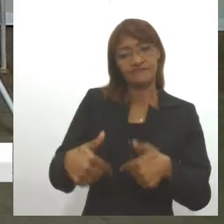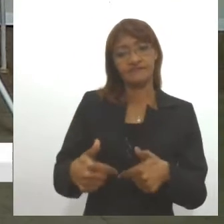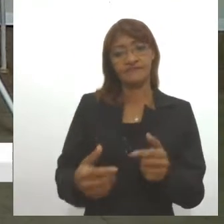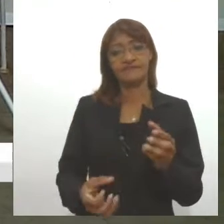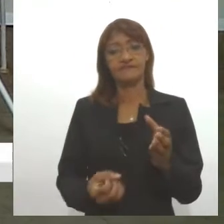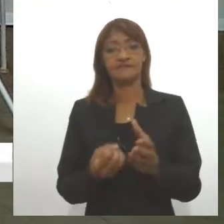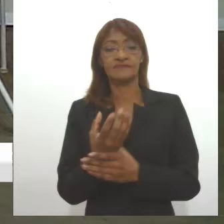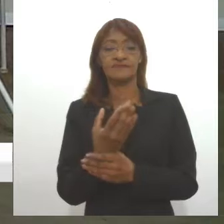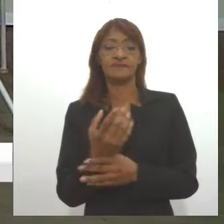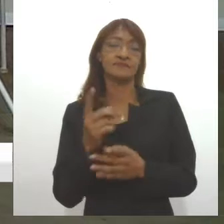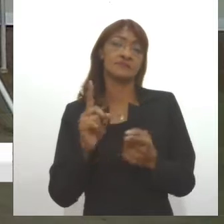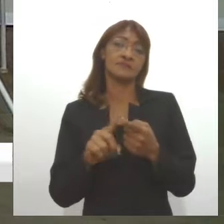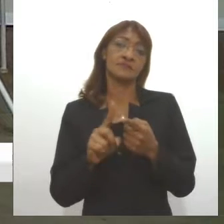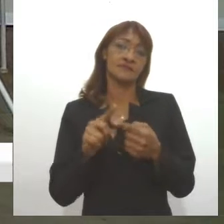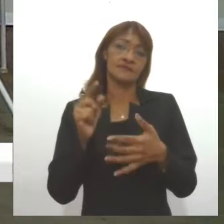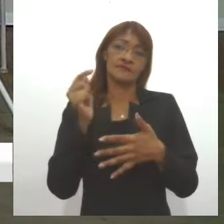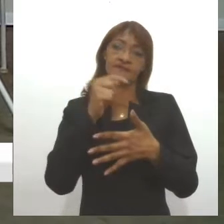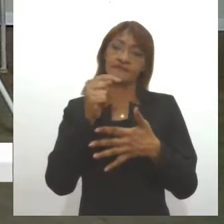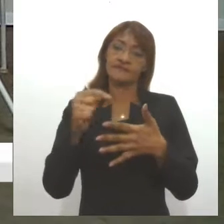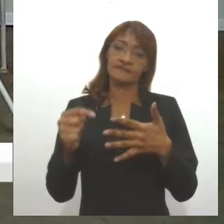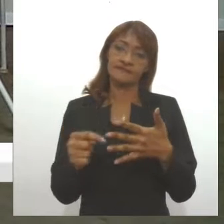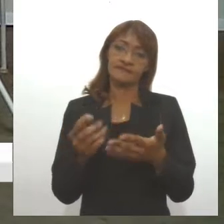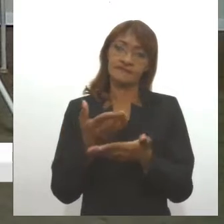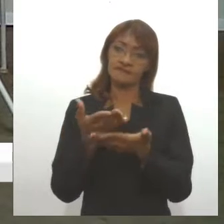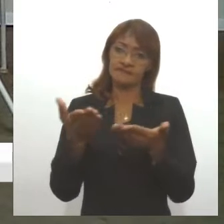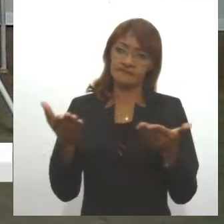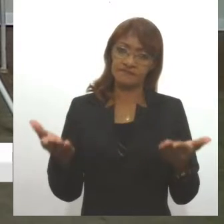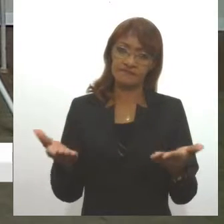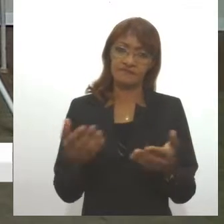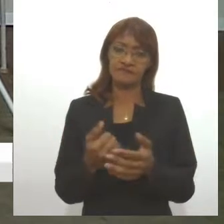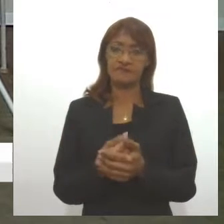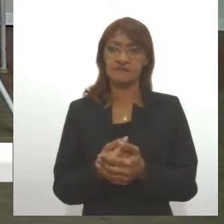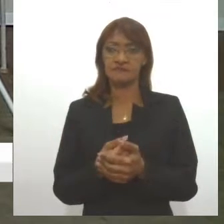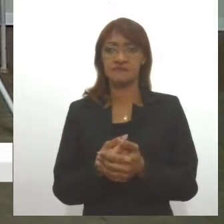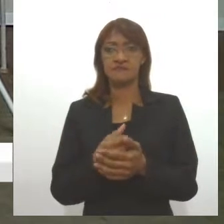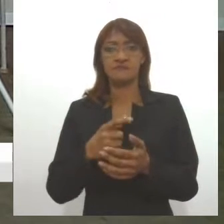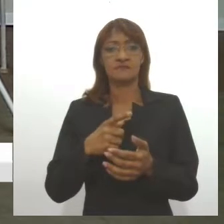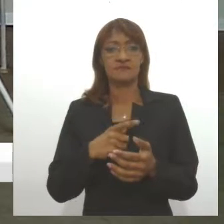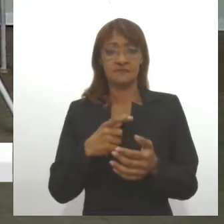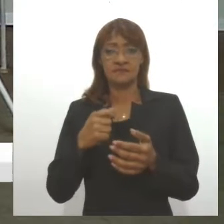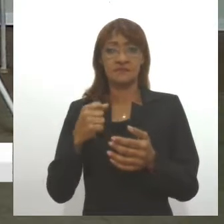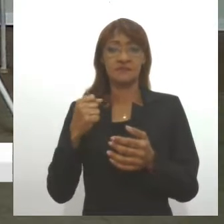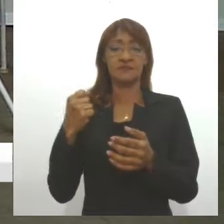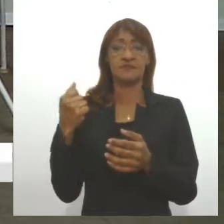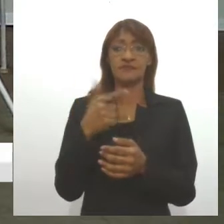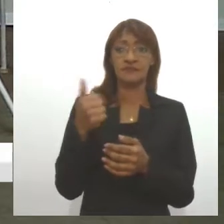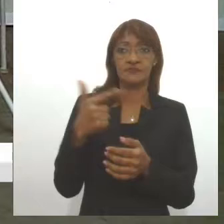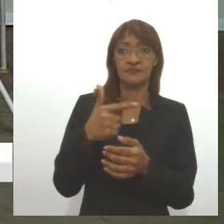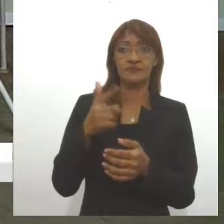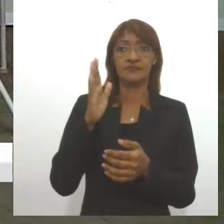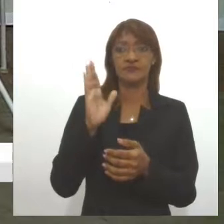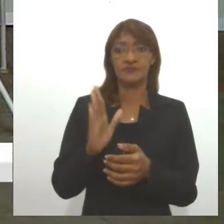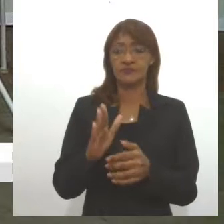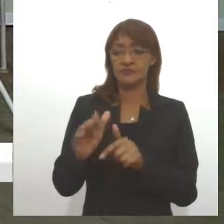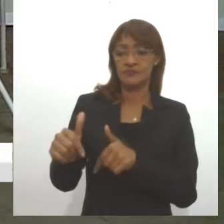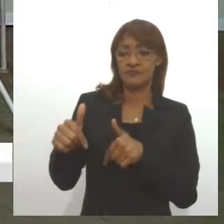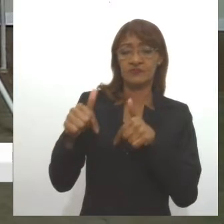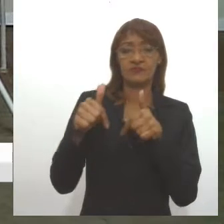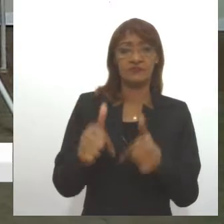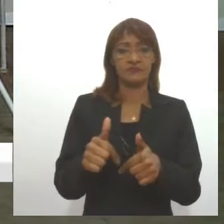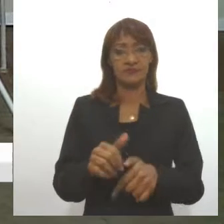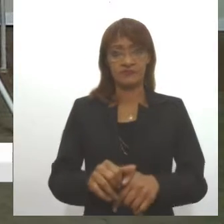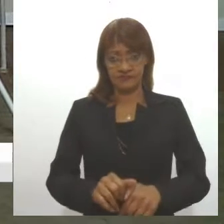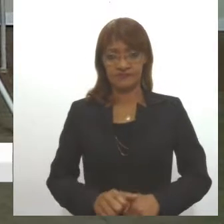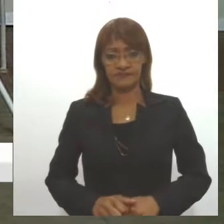inclusive pontuando as entidades. São 12 entidades que fazem parte e que com certeza estiveram nessa luta aí de consolidação,